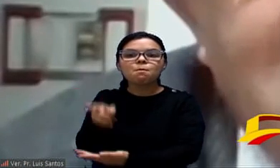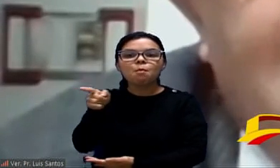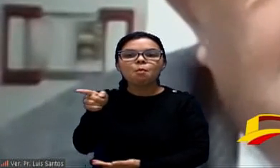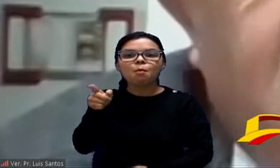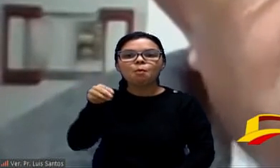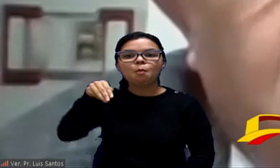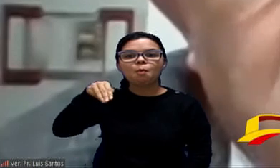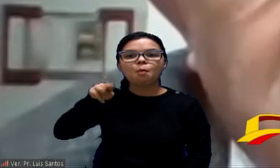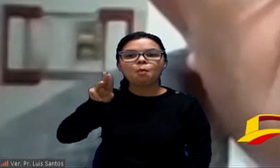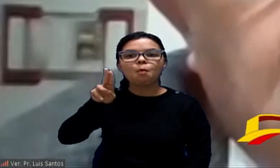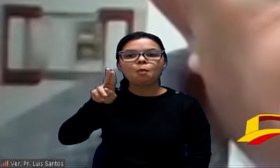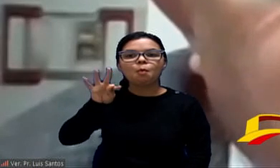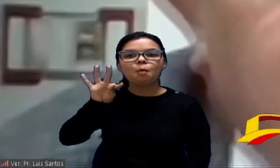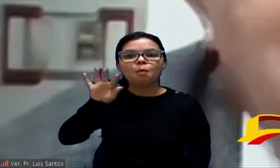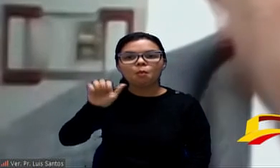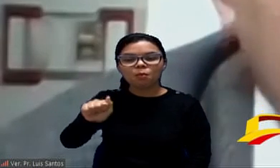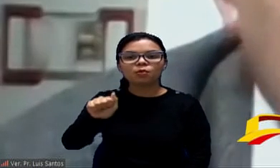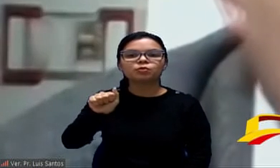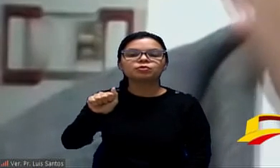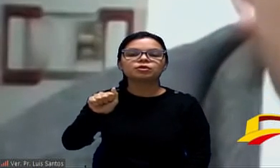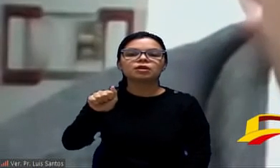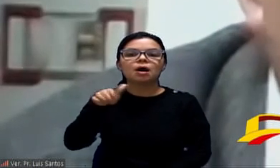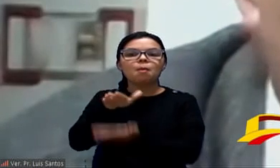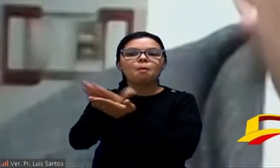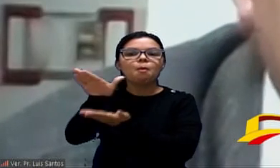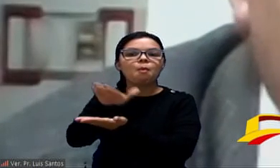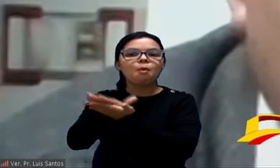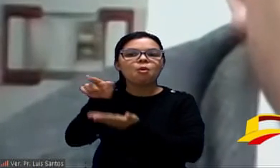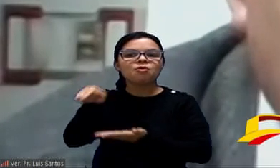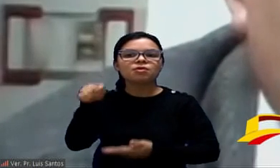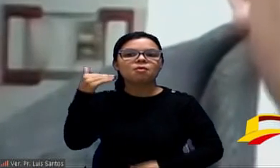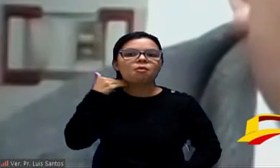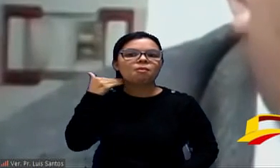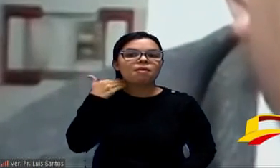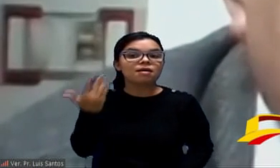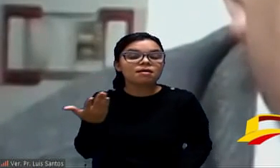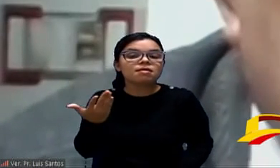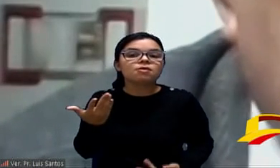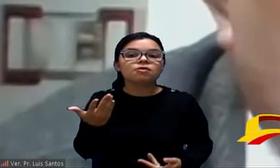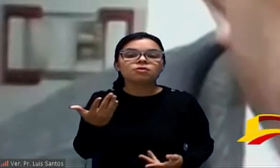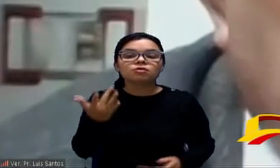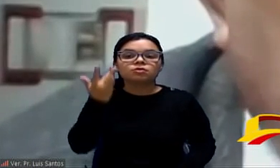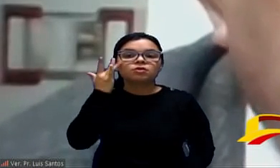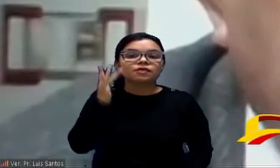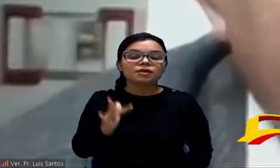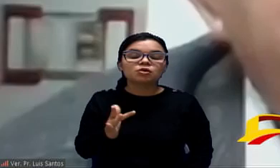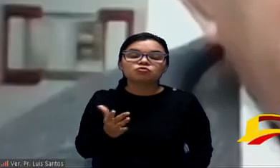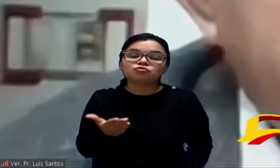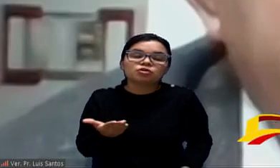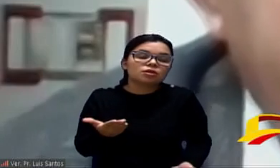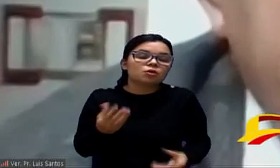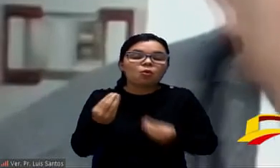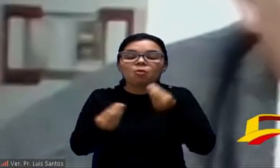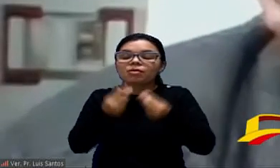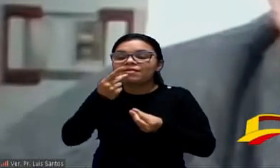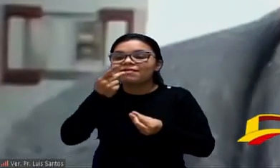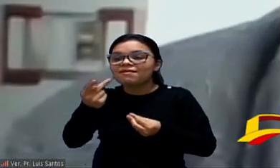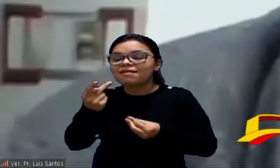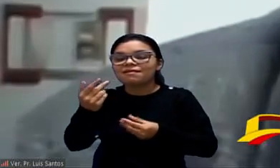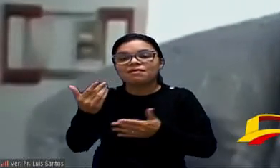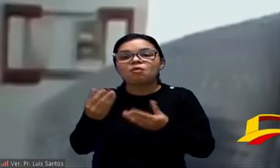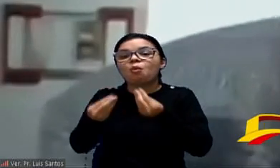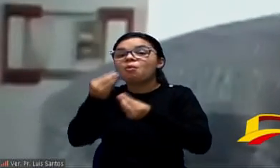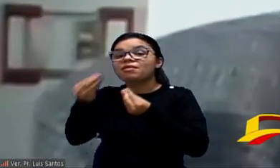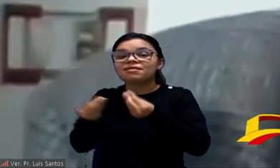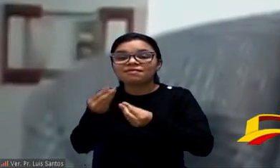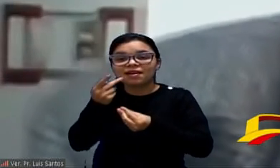vai resolver se não tiver o que, como é que se vai apenar essa instituição, se como é que